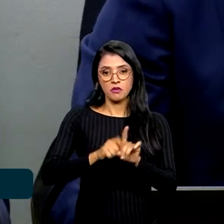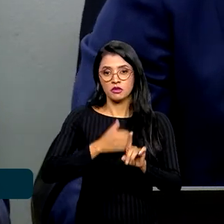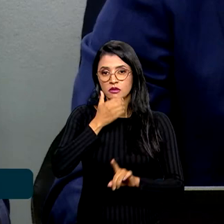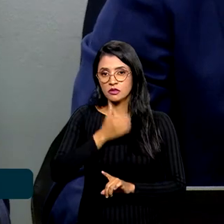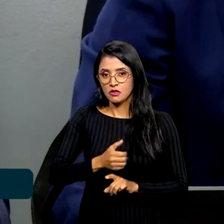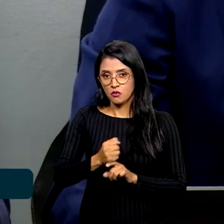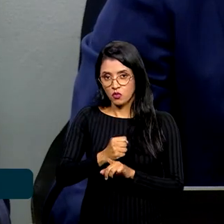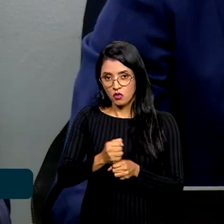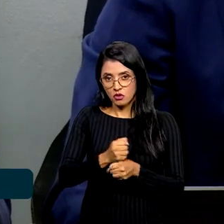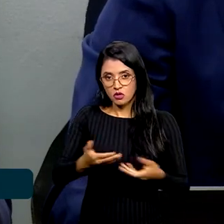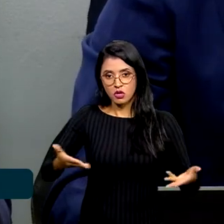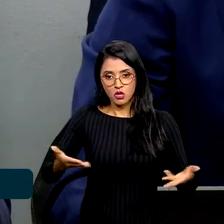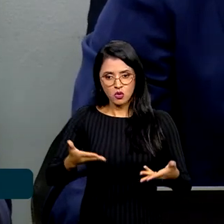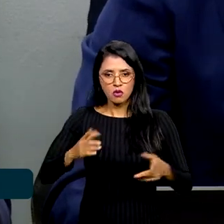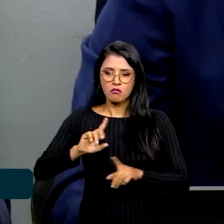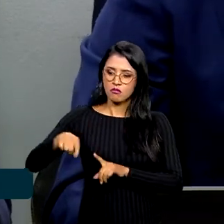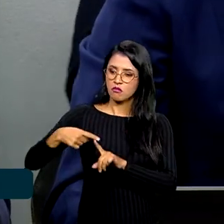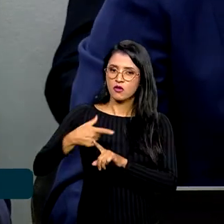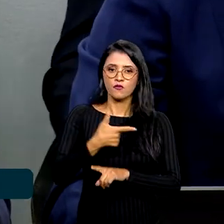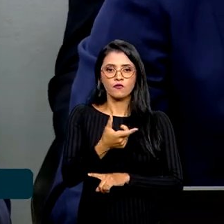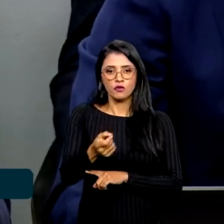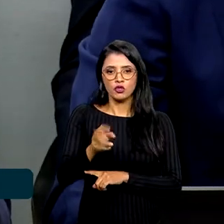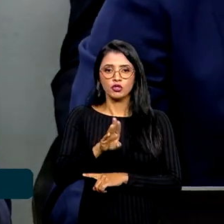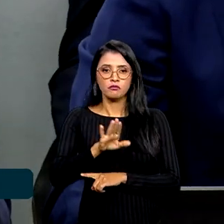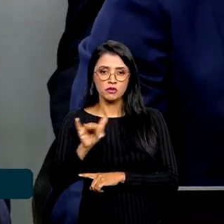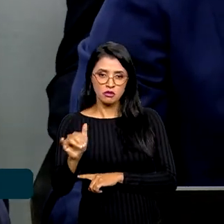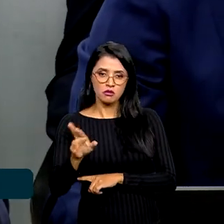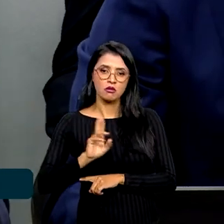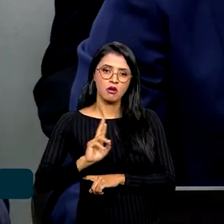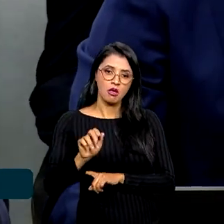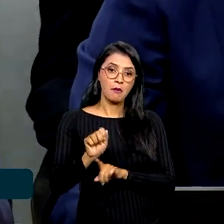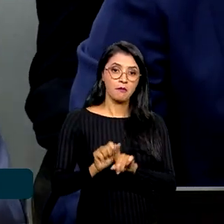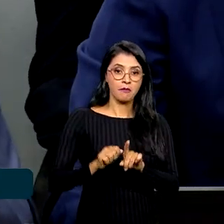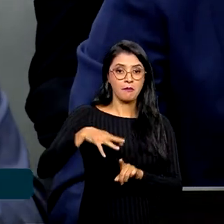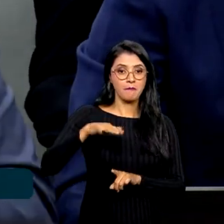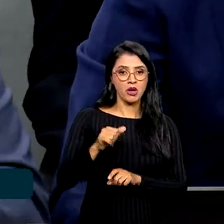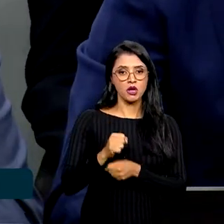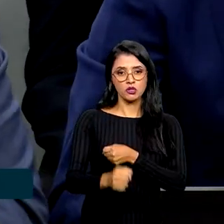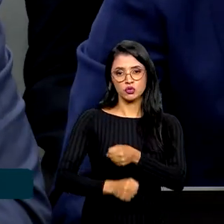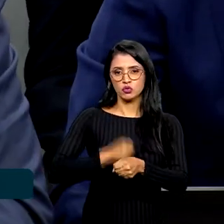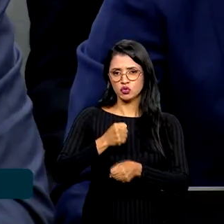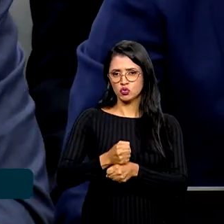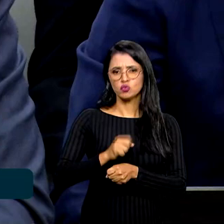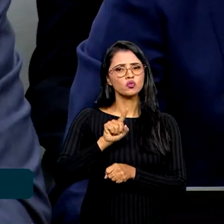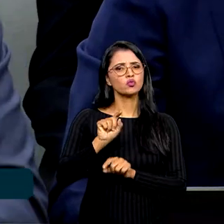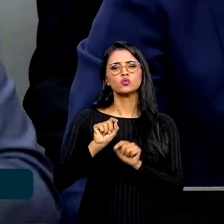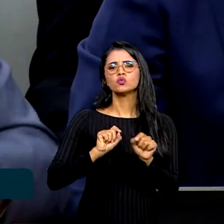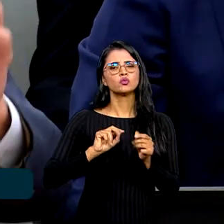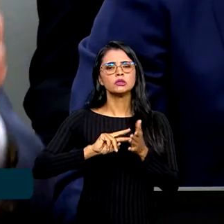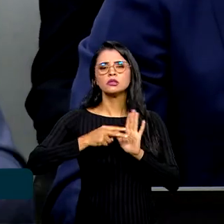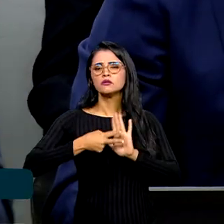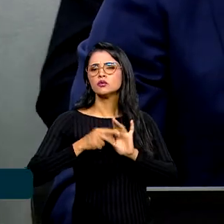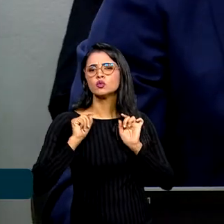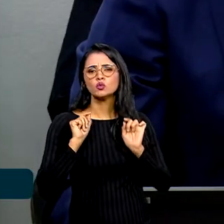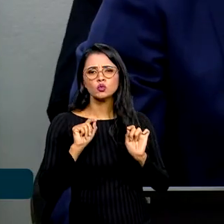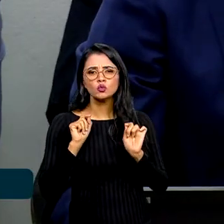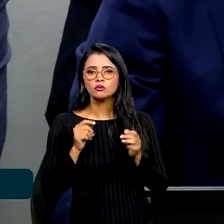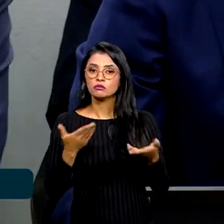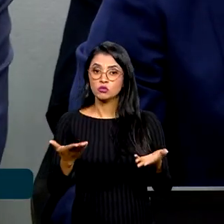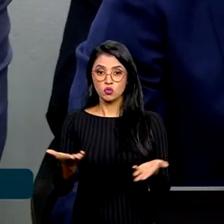desse ano e mais 20 bilhões de reais em março do ano que vem o que que quer dizer isso quer dizer que hoje